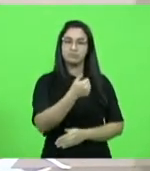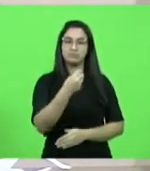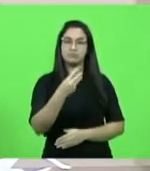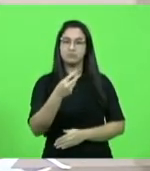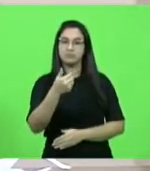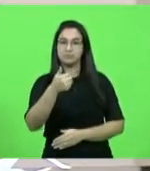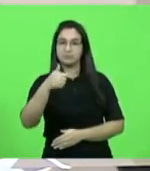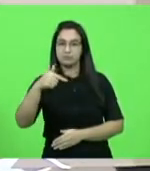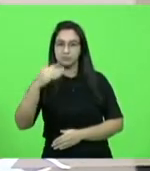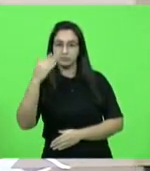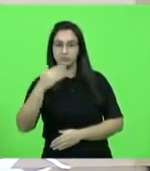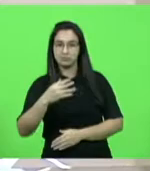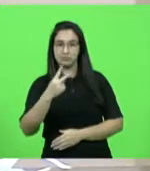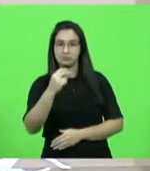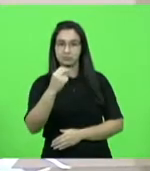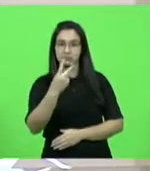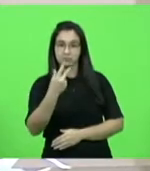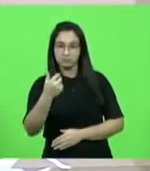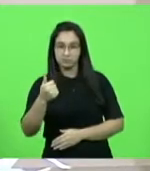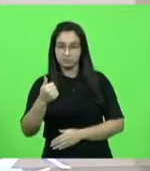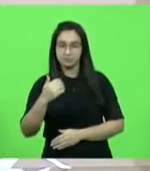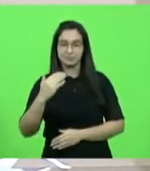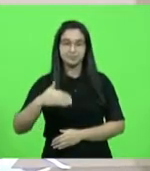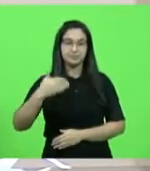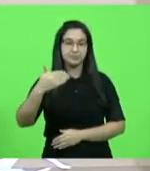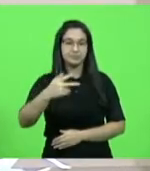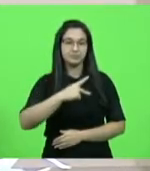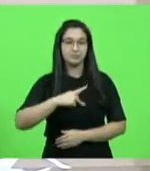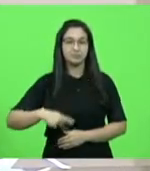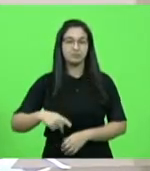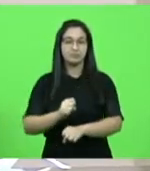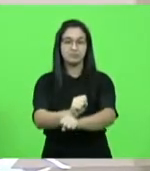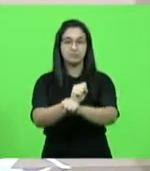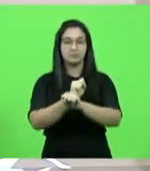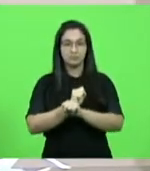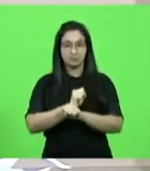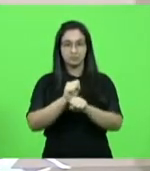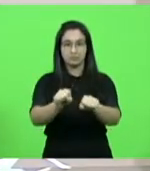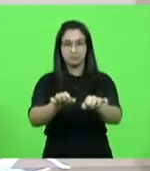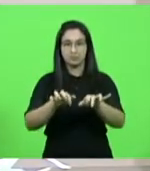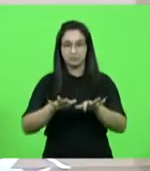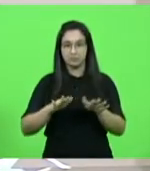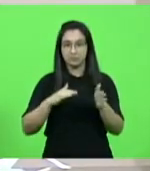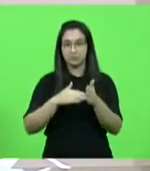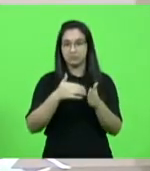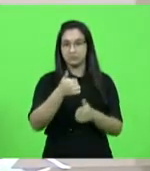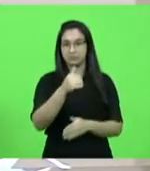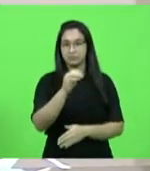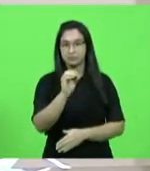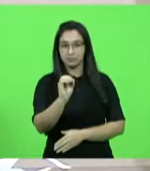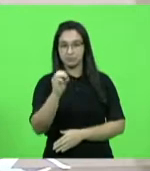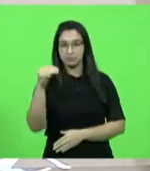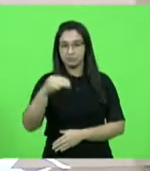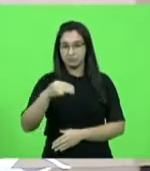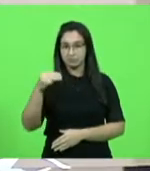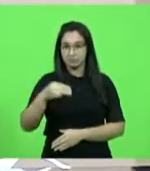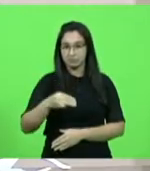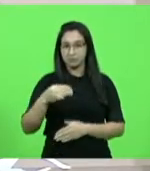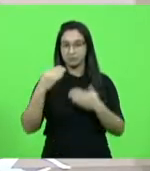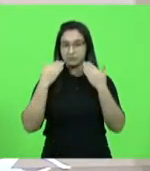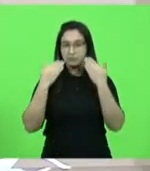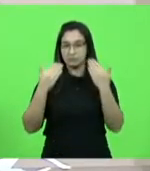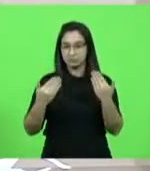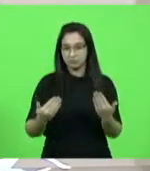a 1317/2021. Ato contínuo, o senhor presidente suspendeu a sessão por 10 minutos para apresentação da